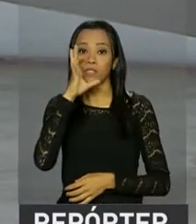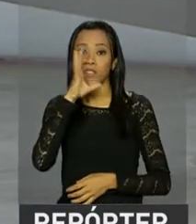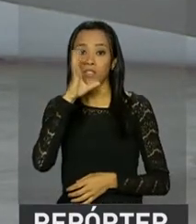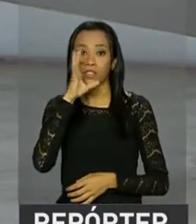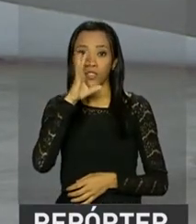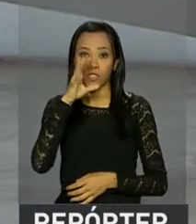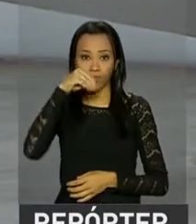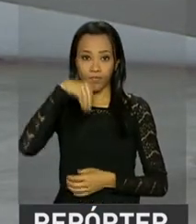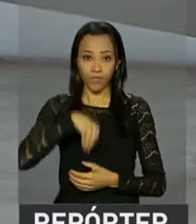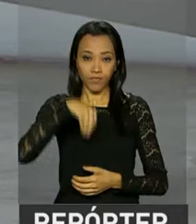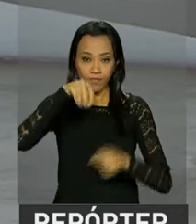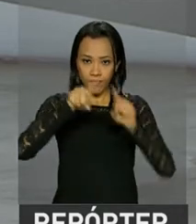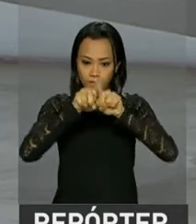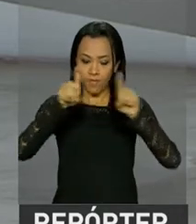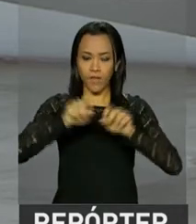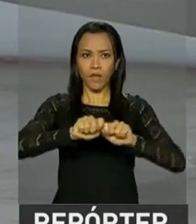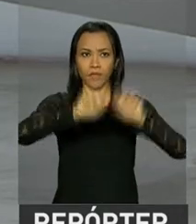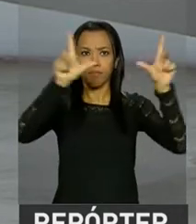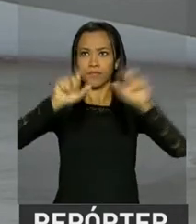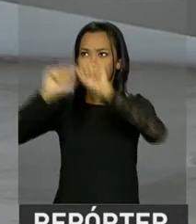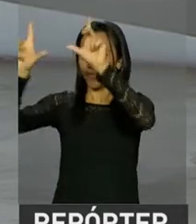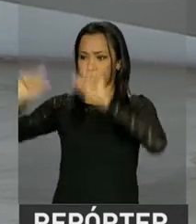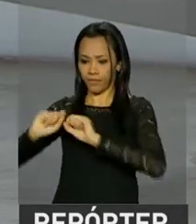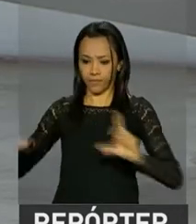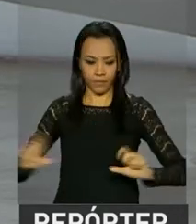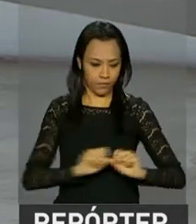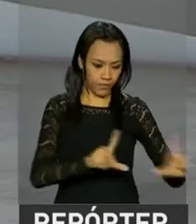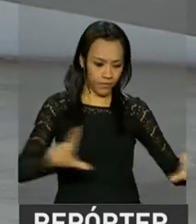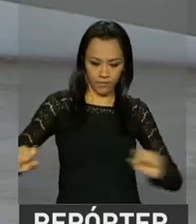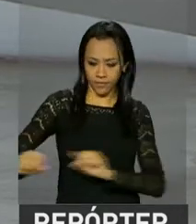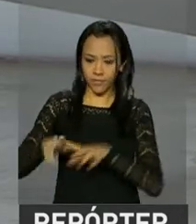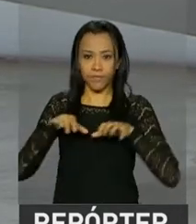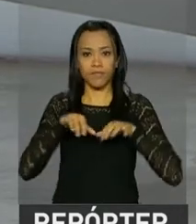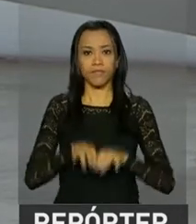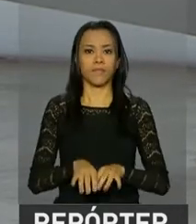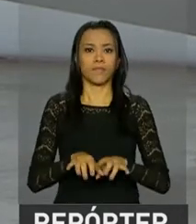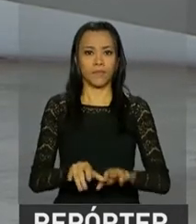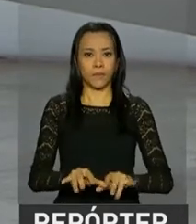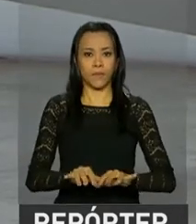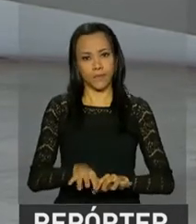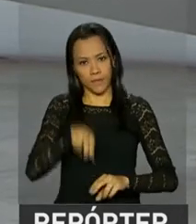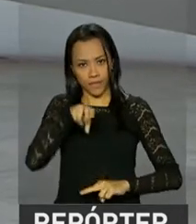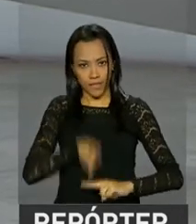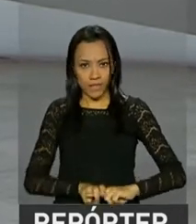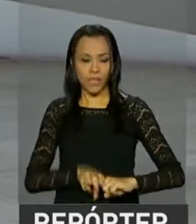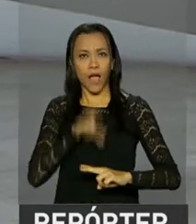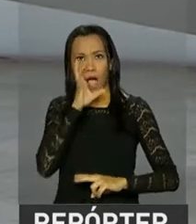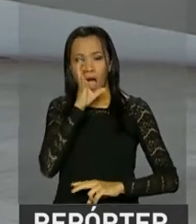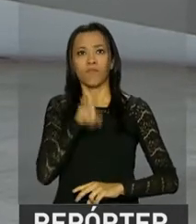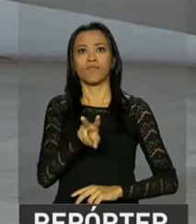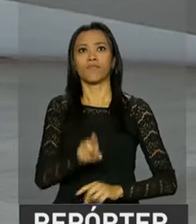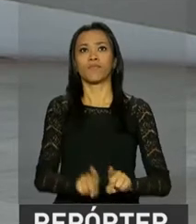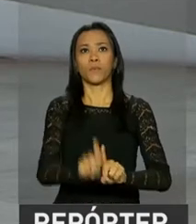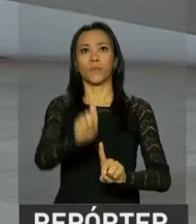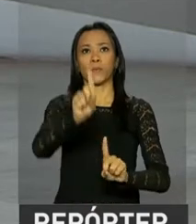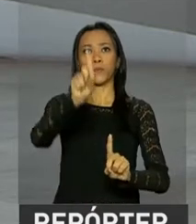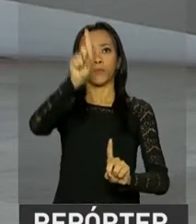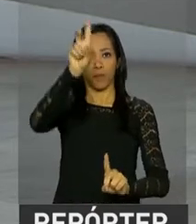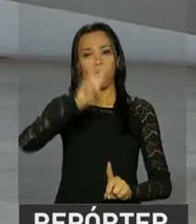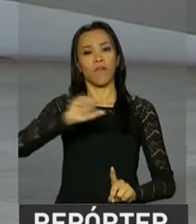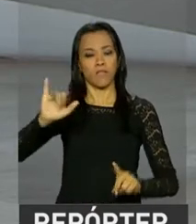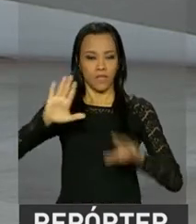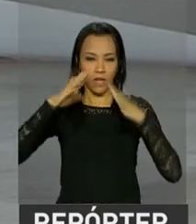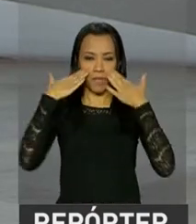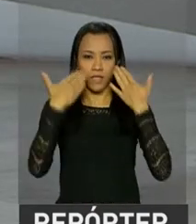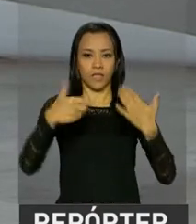comando de operações aéreas espaciais bom o evento vai ser transmitido ao vivo pela tv nbr